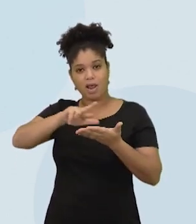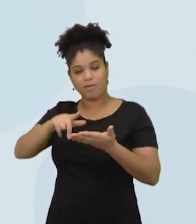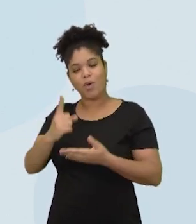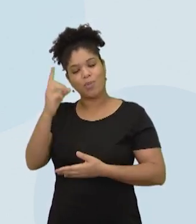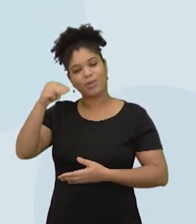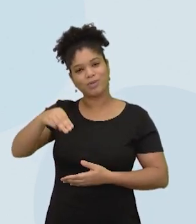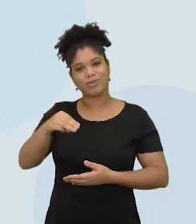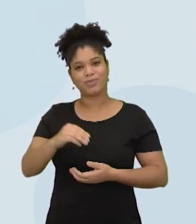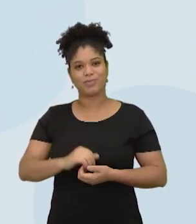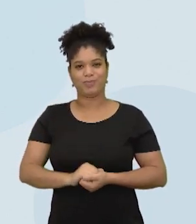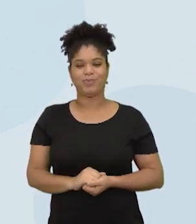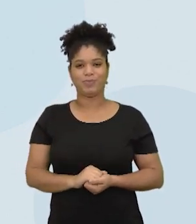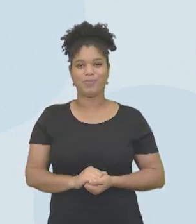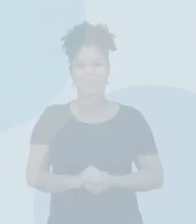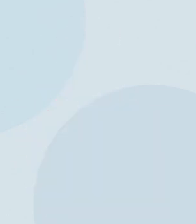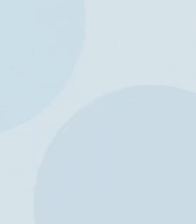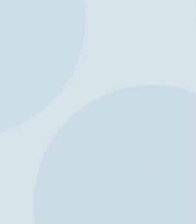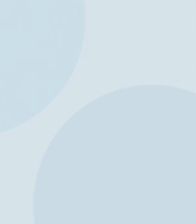voltamos. 1 minuto.